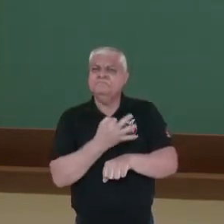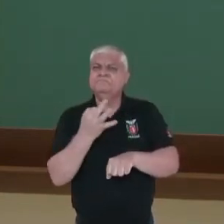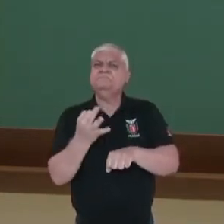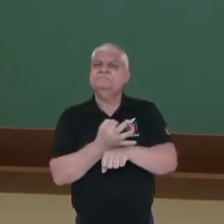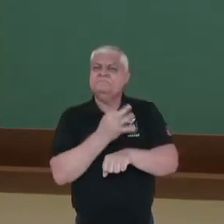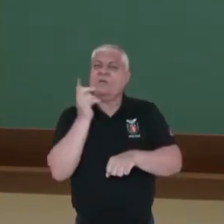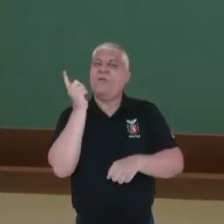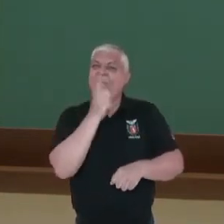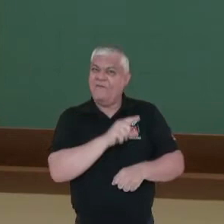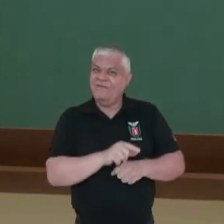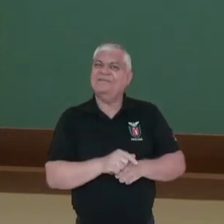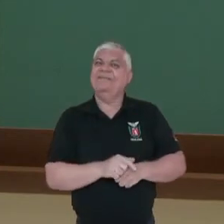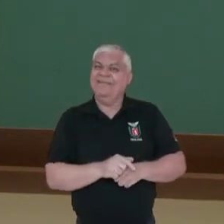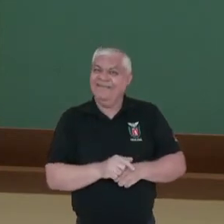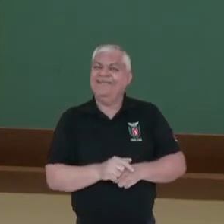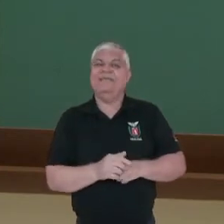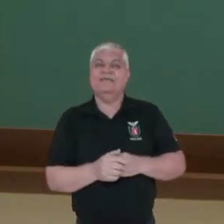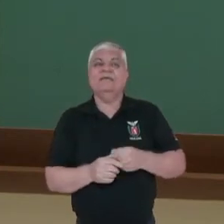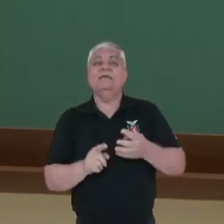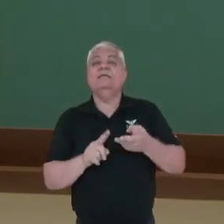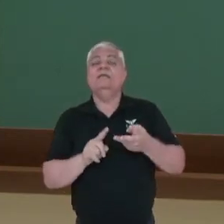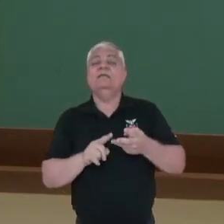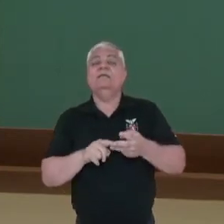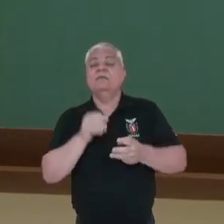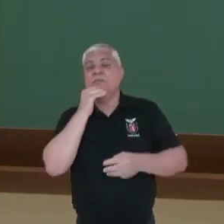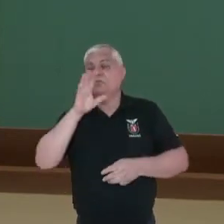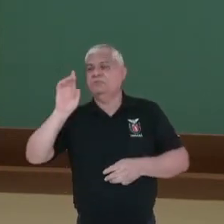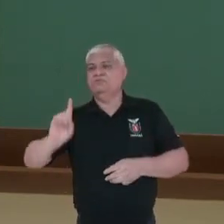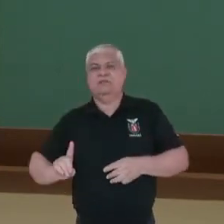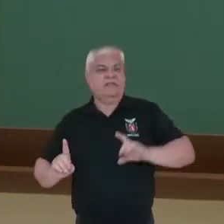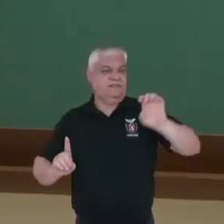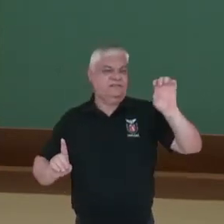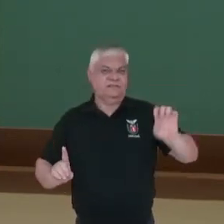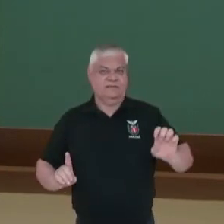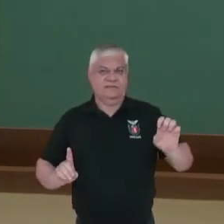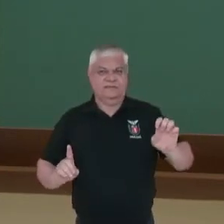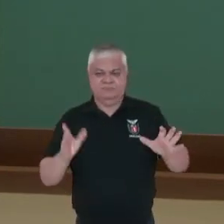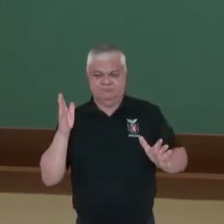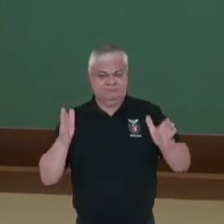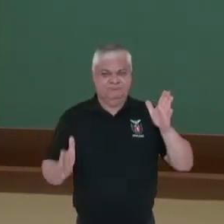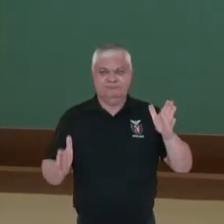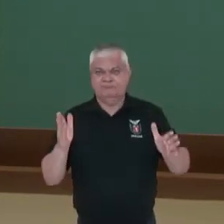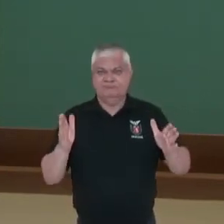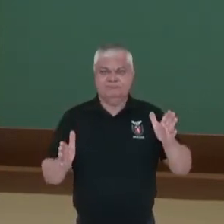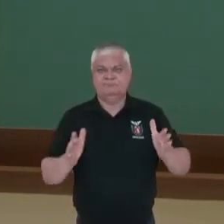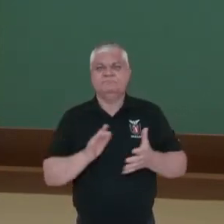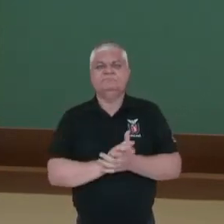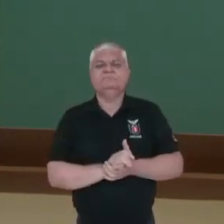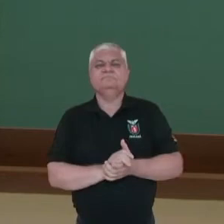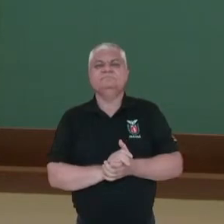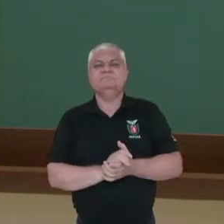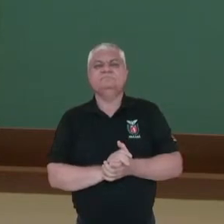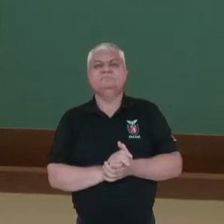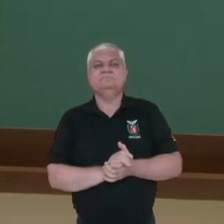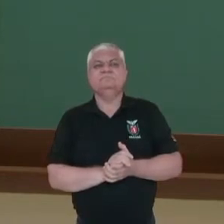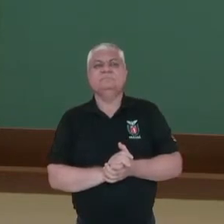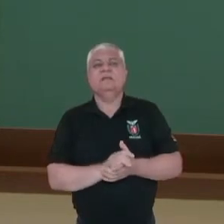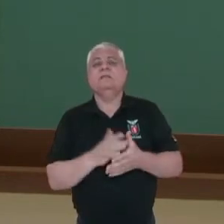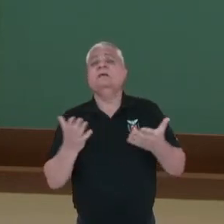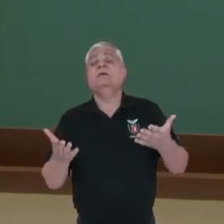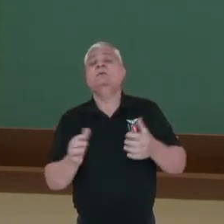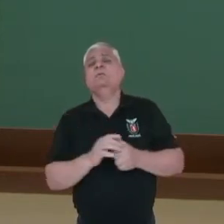Porque você precisa ser trabalhado EA coordenação motora bom então Quais são os elementos